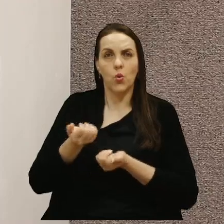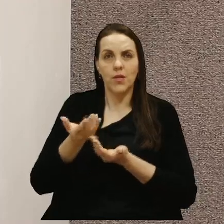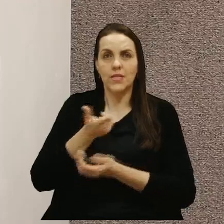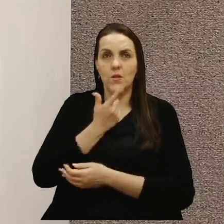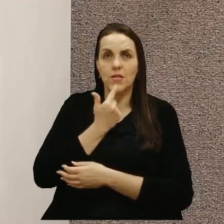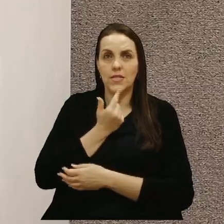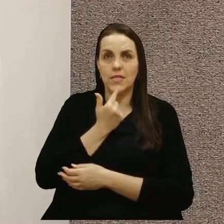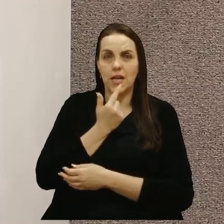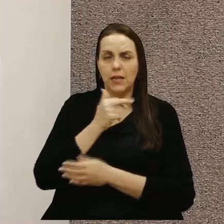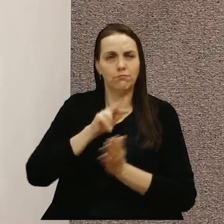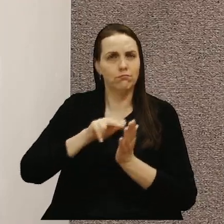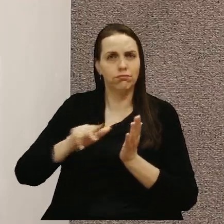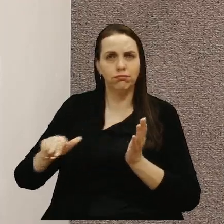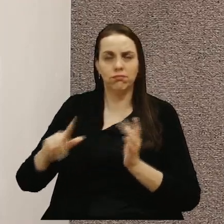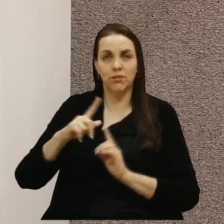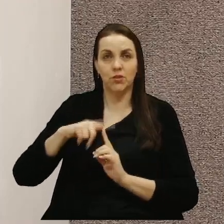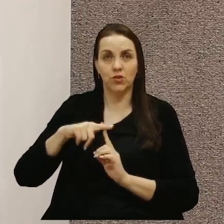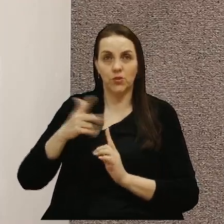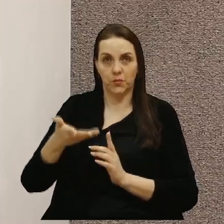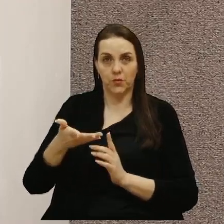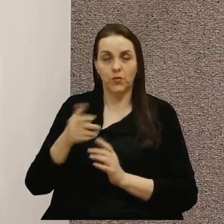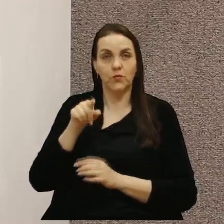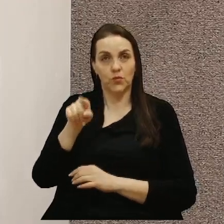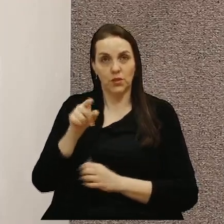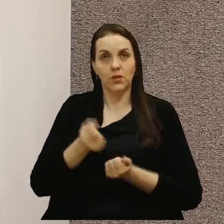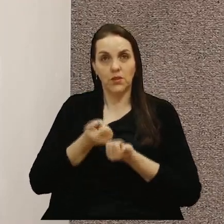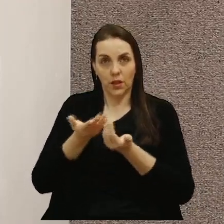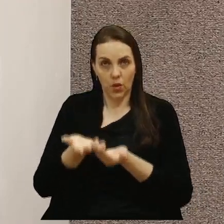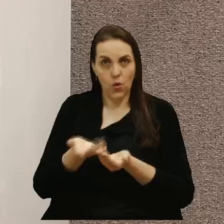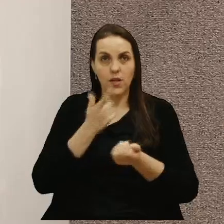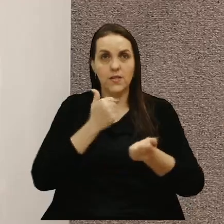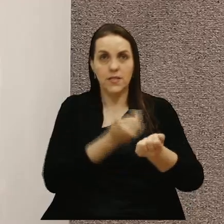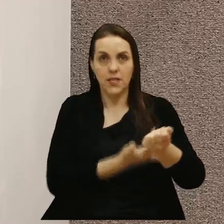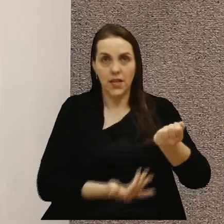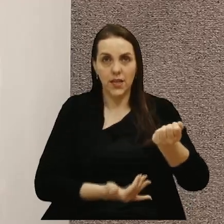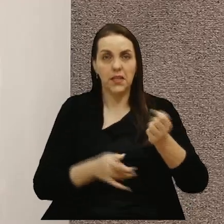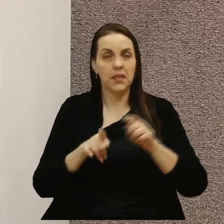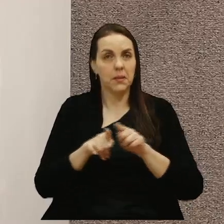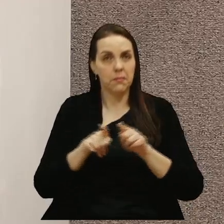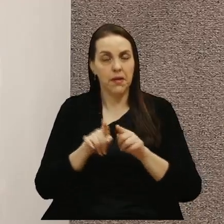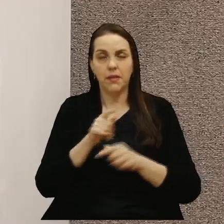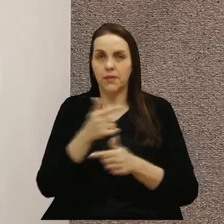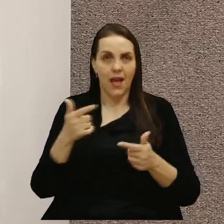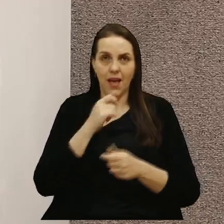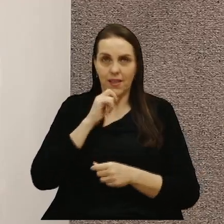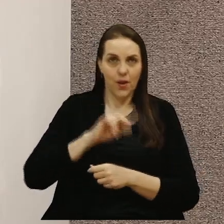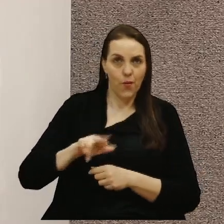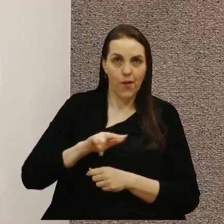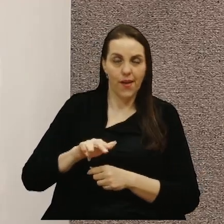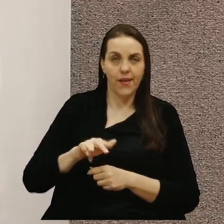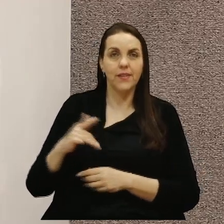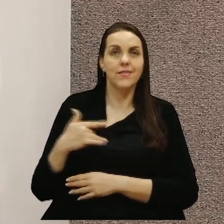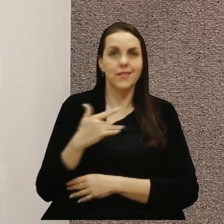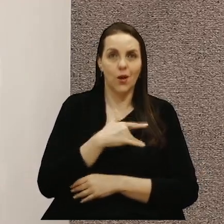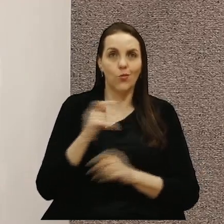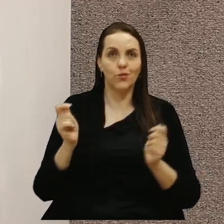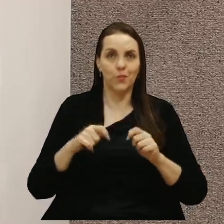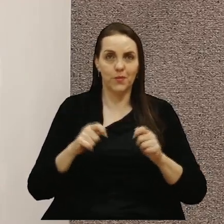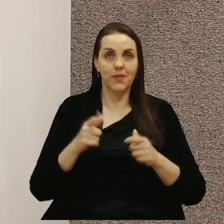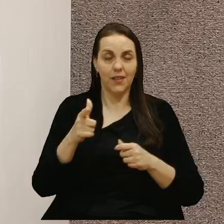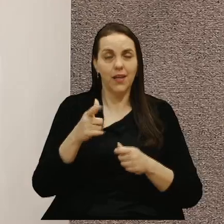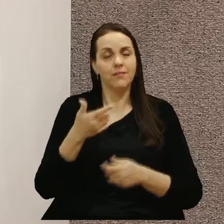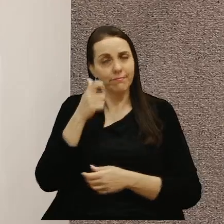Então, você que é um doador, ou talvez ainda não é um doador, mas tem as condições mínimas necessárias ali de saúde para poder fazer isso,